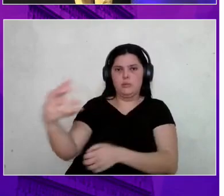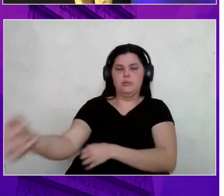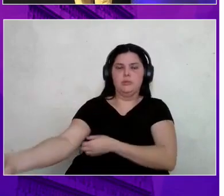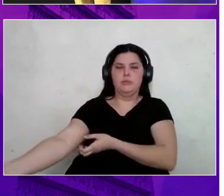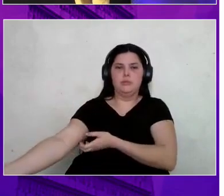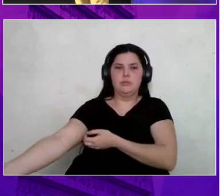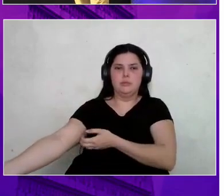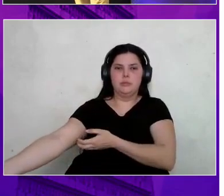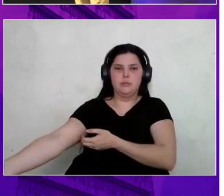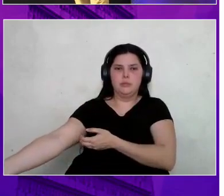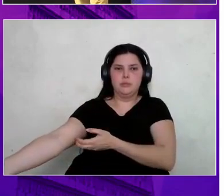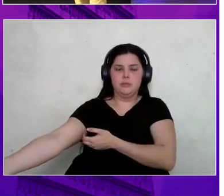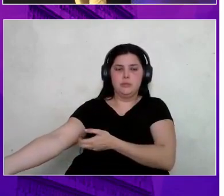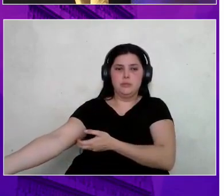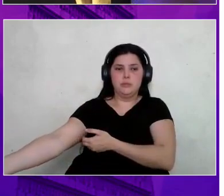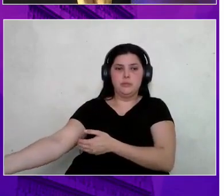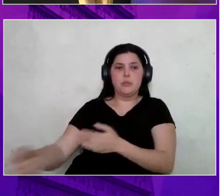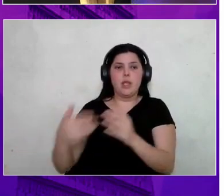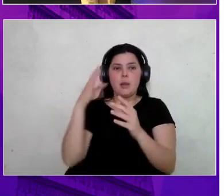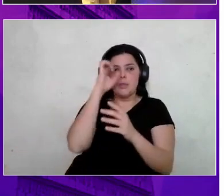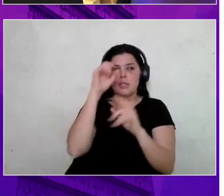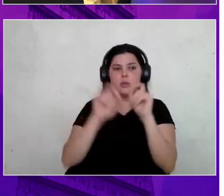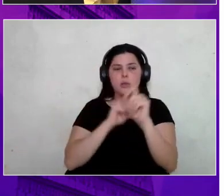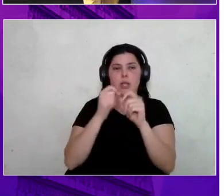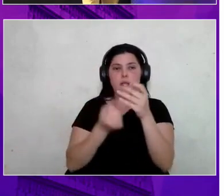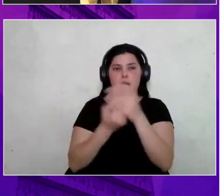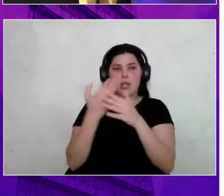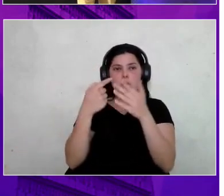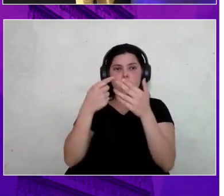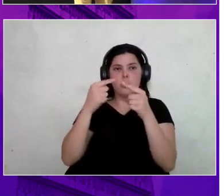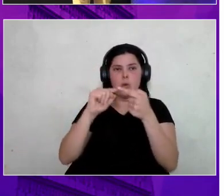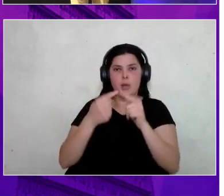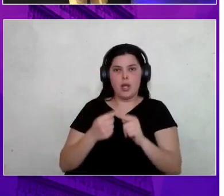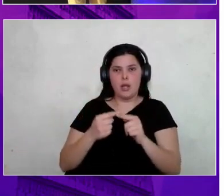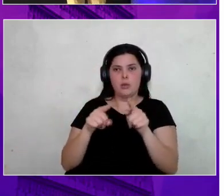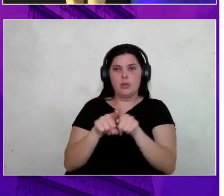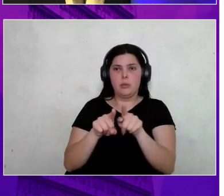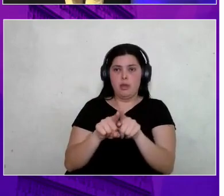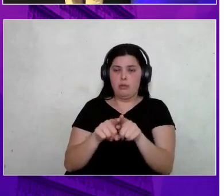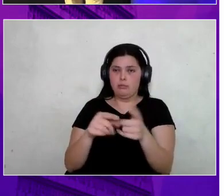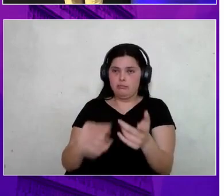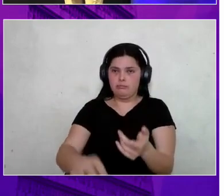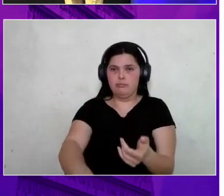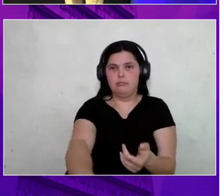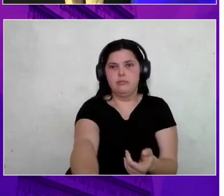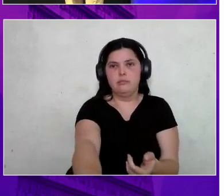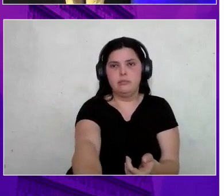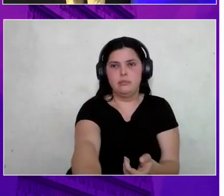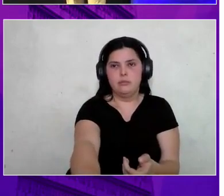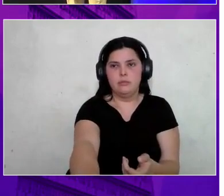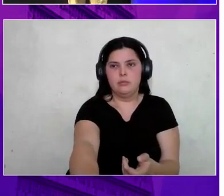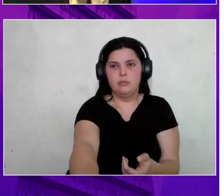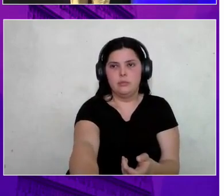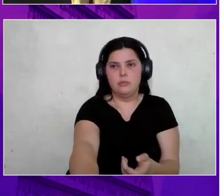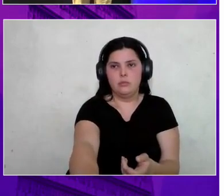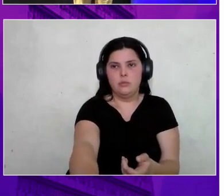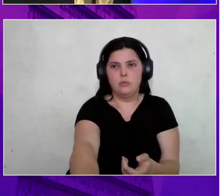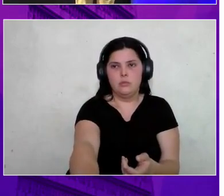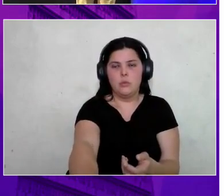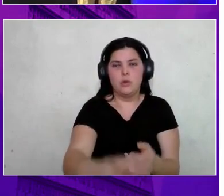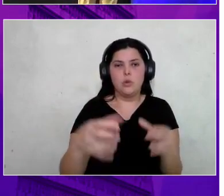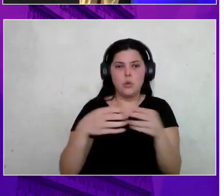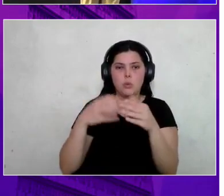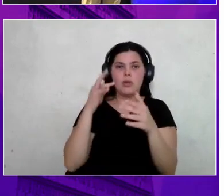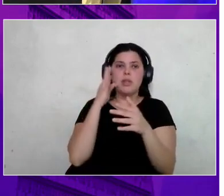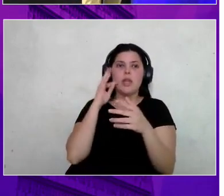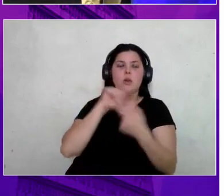Uma das lições aprendidas foi o estabelecimento de acordo, né? Então, a gente como time técnico agora tem como missão